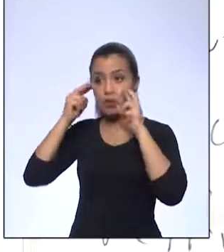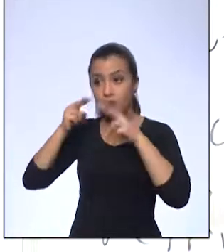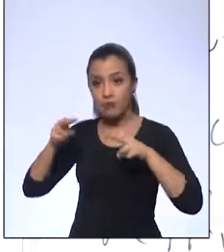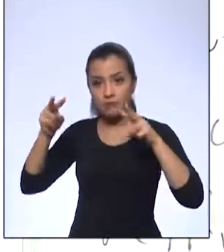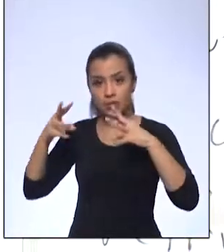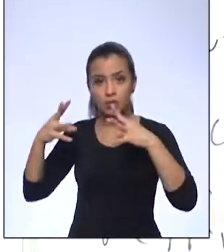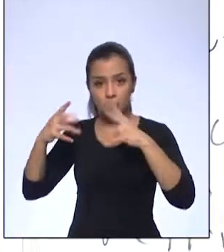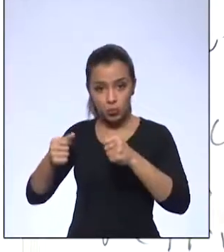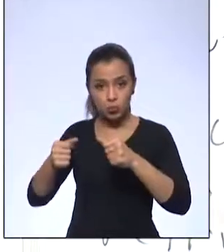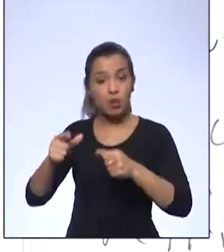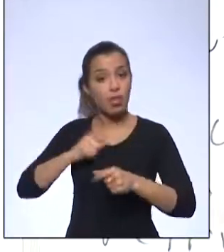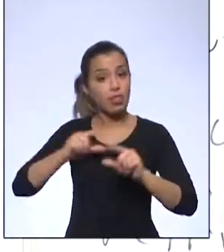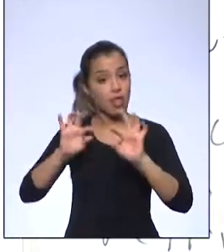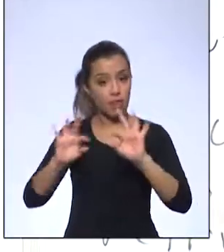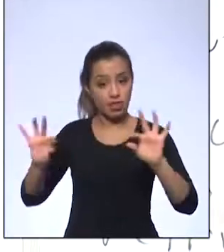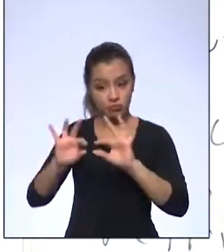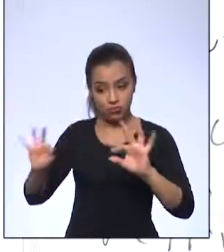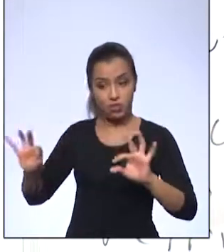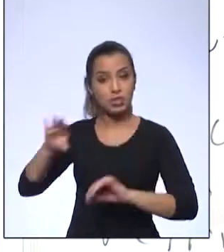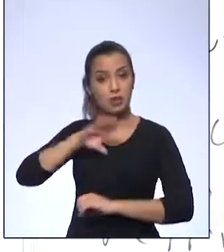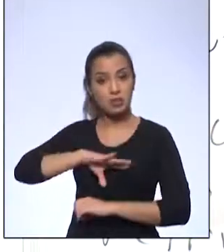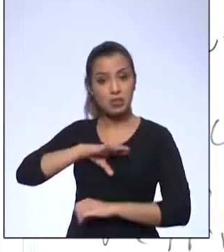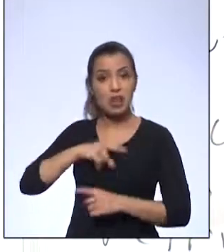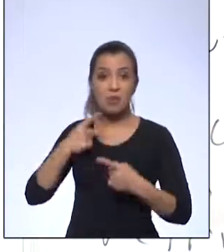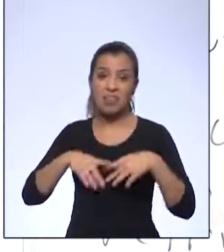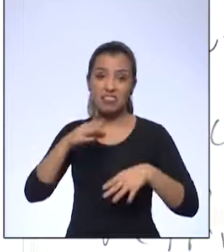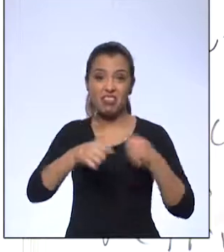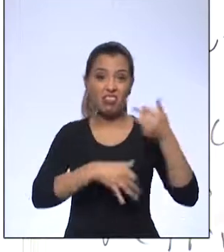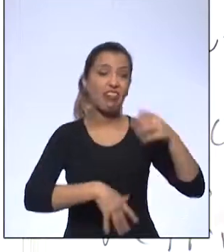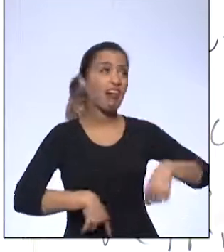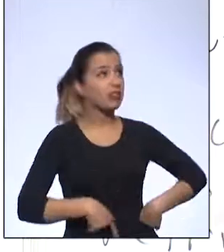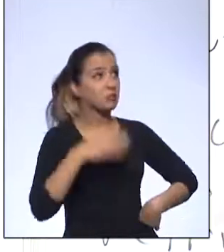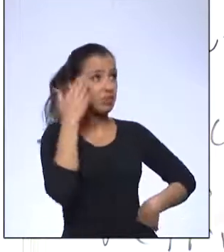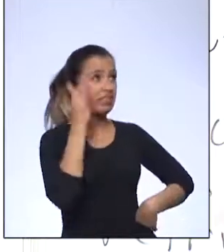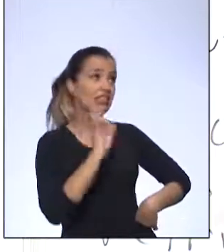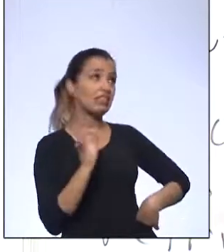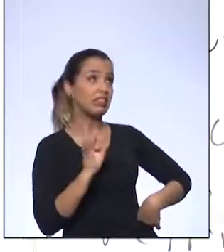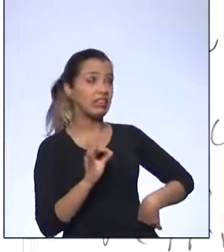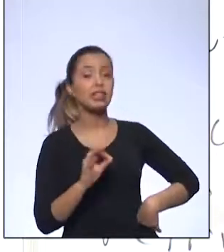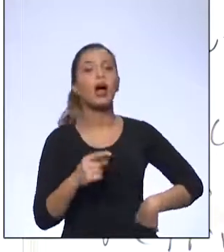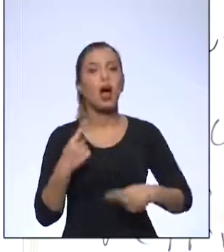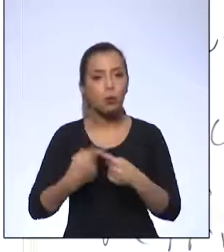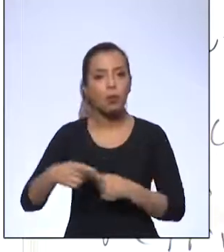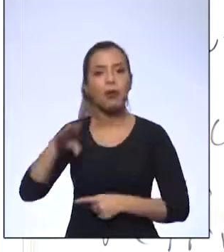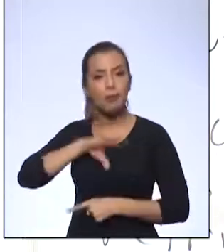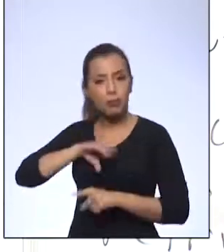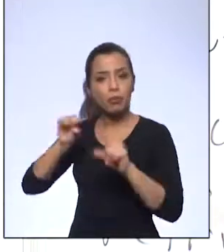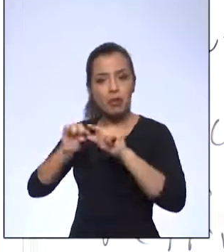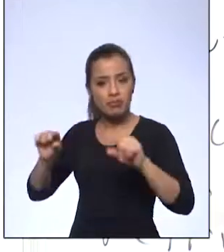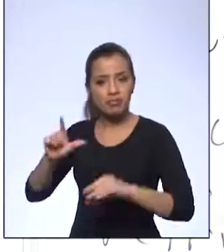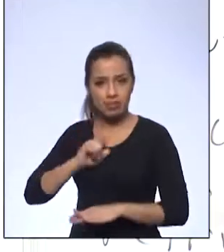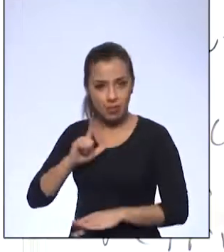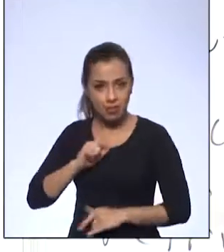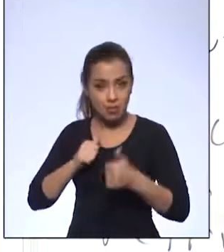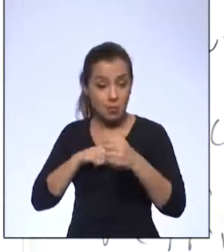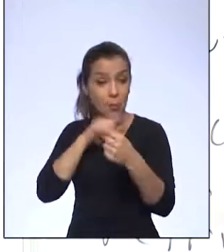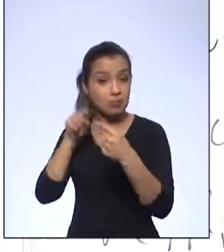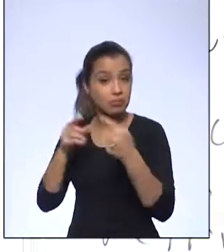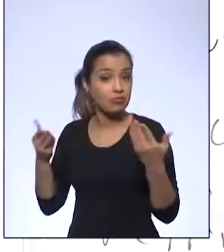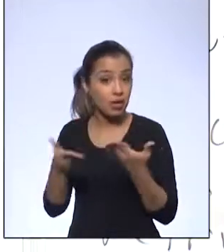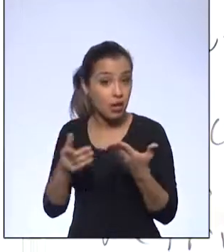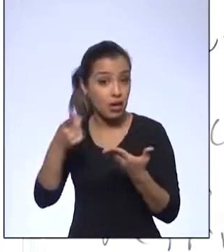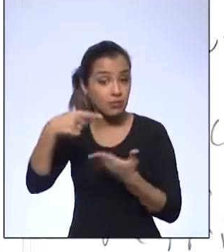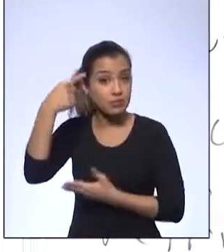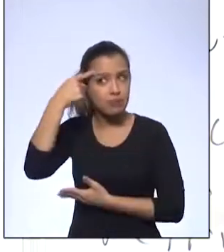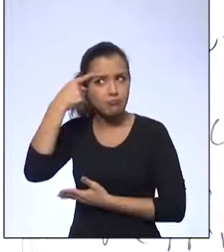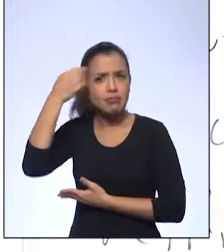legenda em português, então ninguém vai ficar falando no chat, não estou entendendo nada porque a legenda está em português. O objetivo agora é que vocês